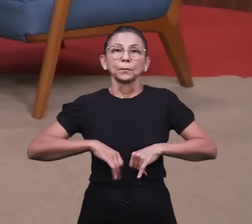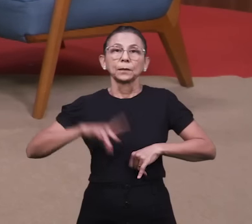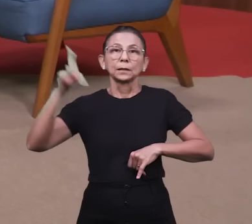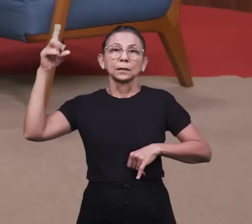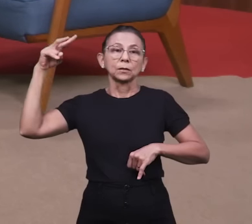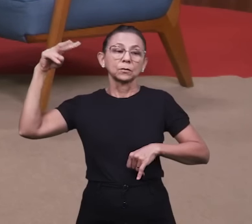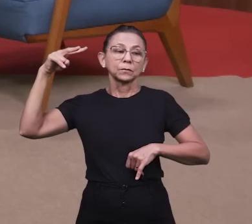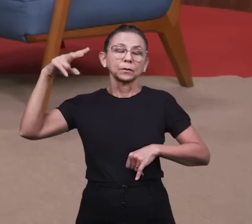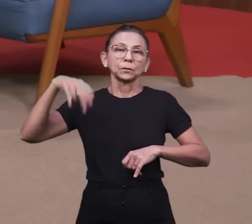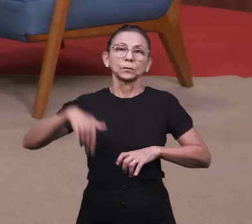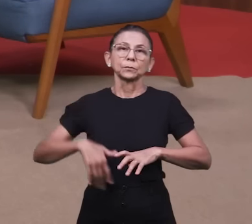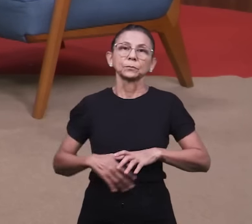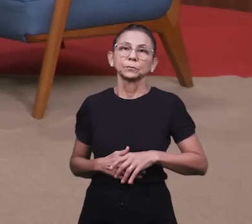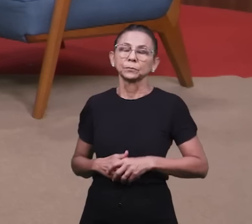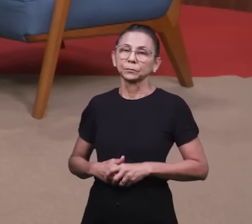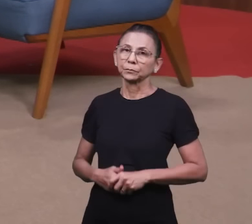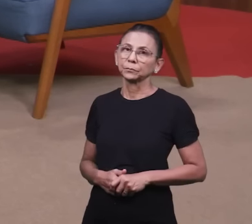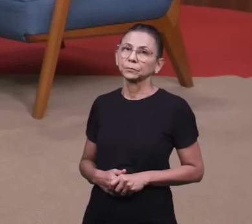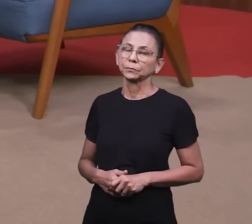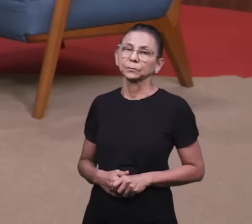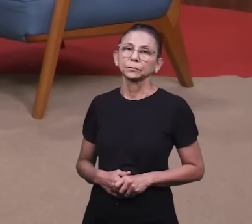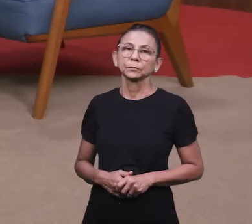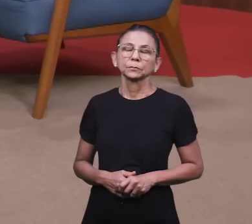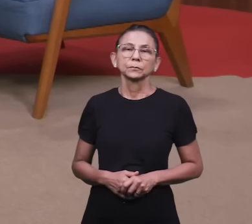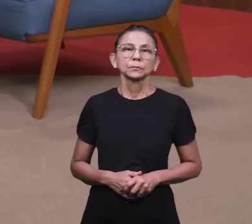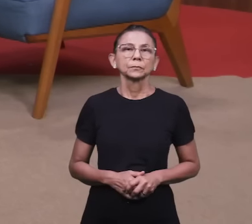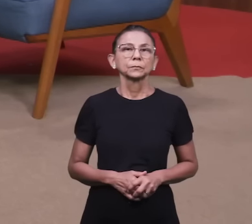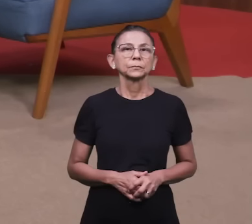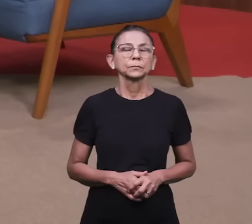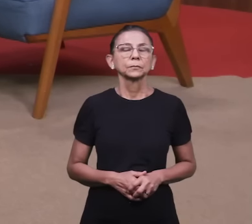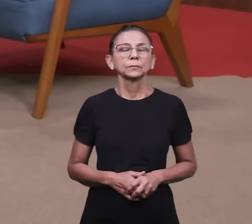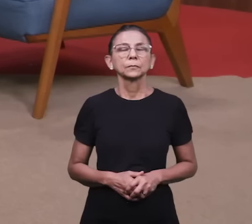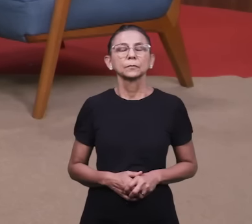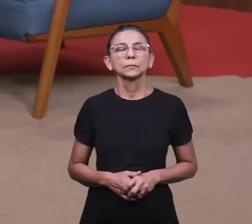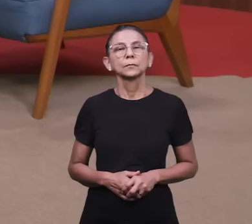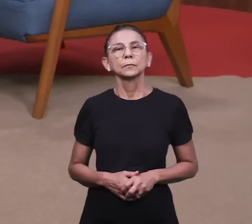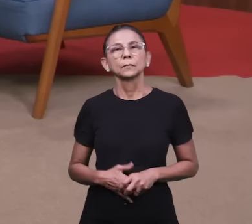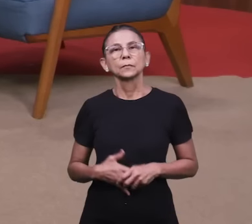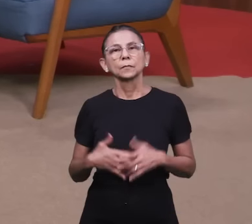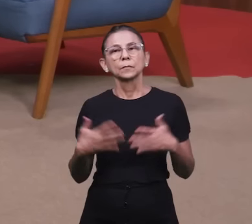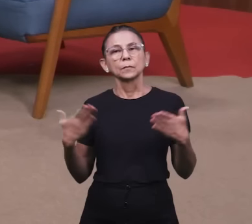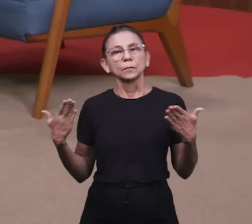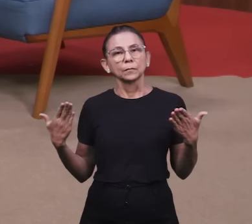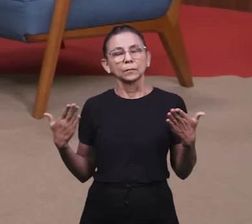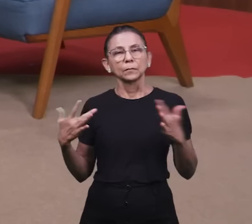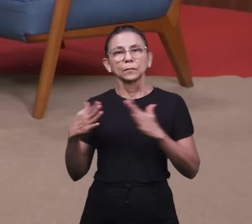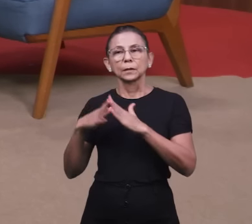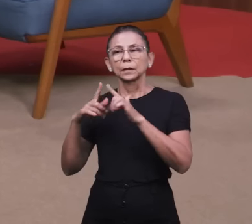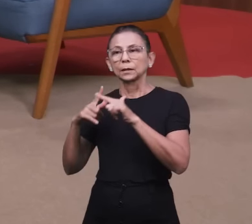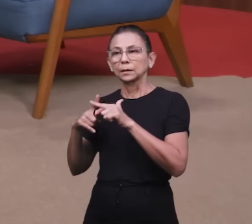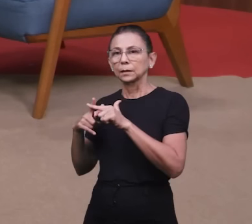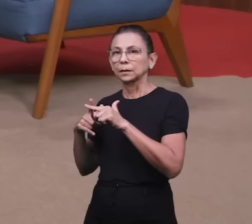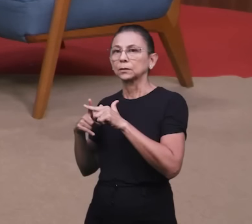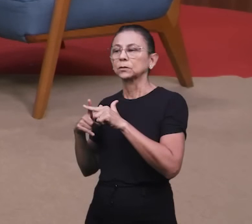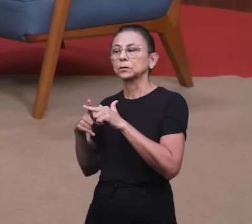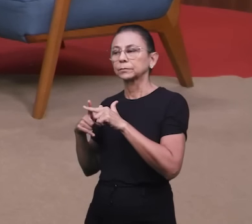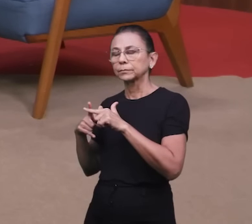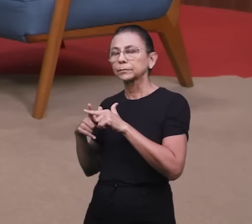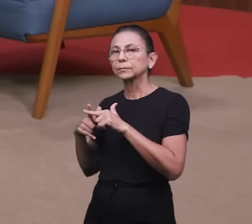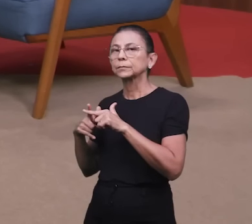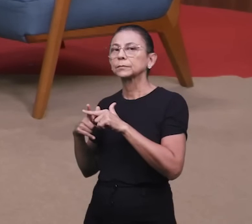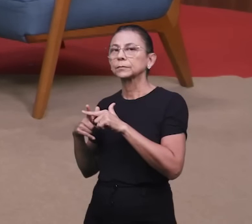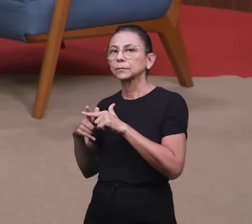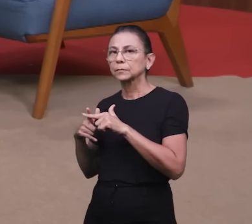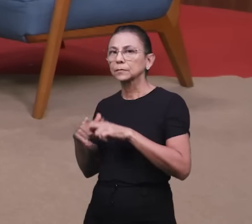ele já não estavam mais aquilo mais servia para ele e hoje também há uma igreja também que